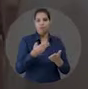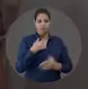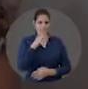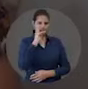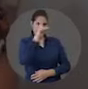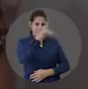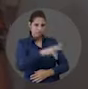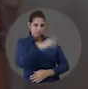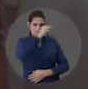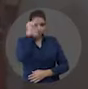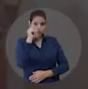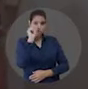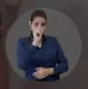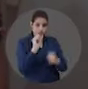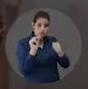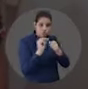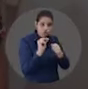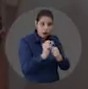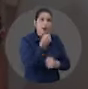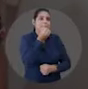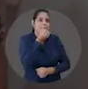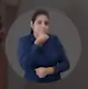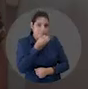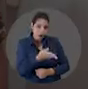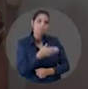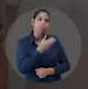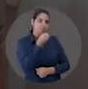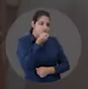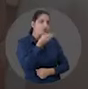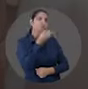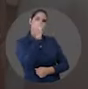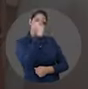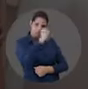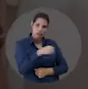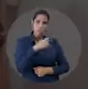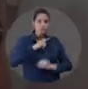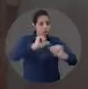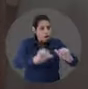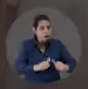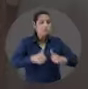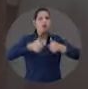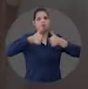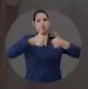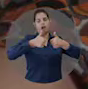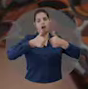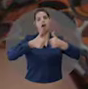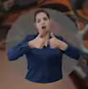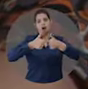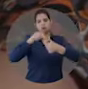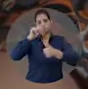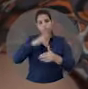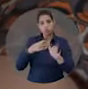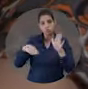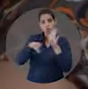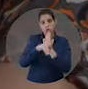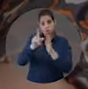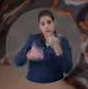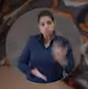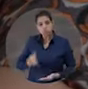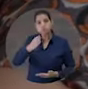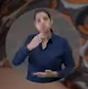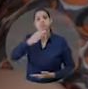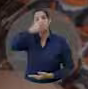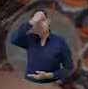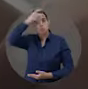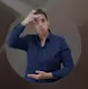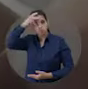O que eu vejo no Emanuel? Ele olha o que foi feito, é bom, então vamos melhorar. Ele consegue chegar até